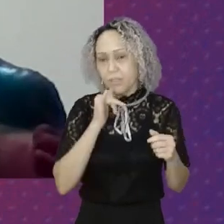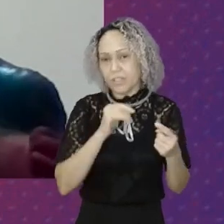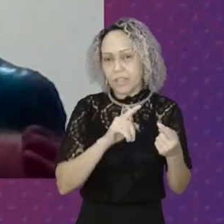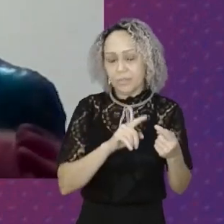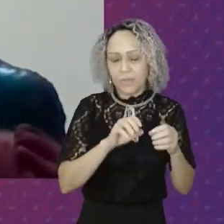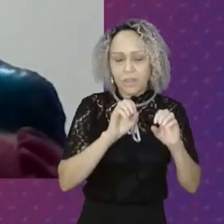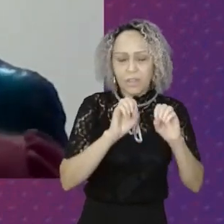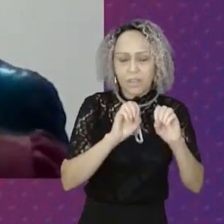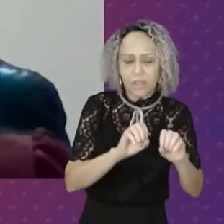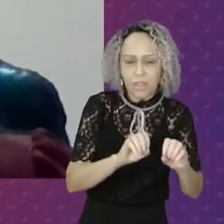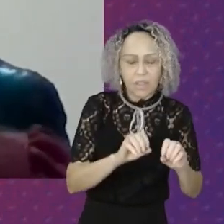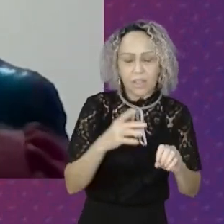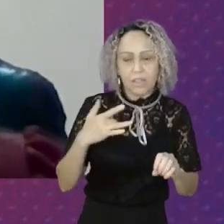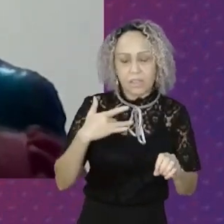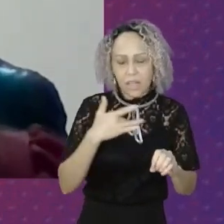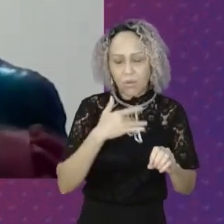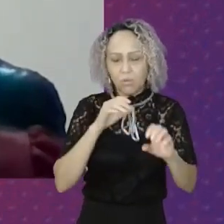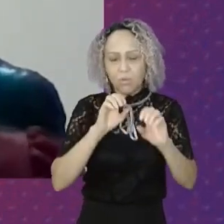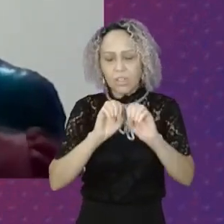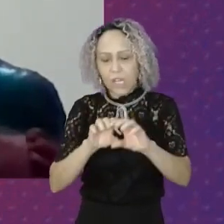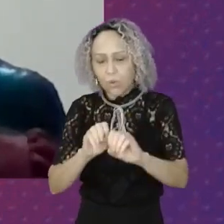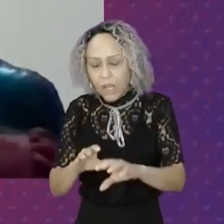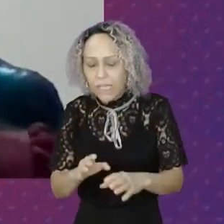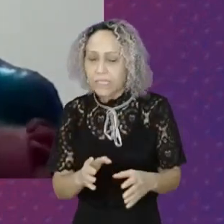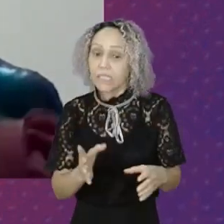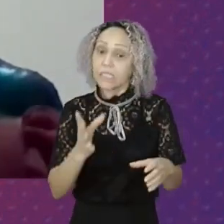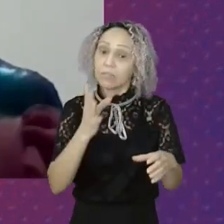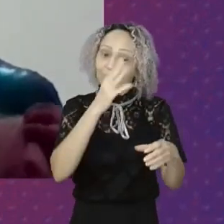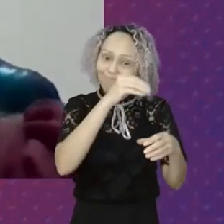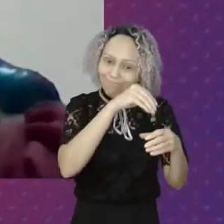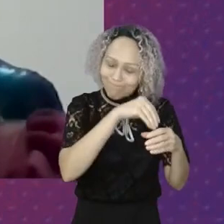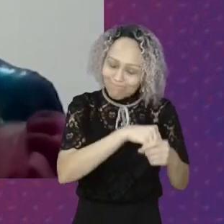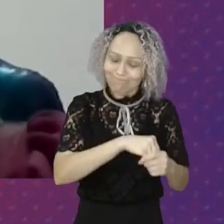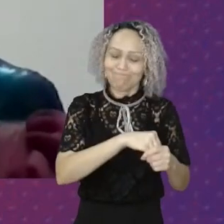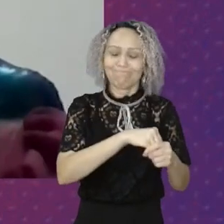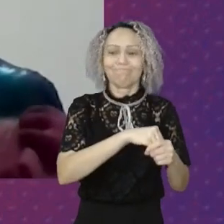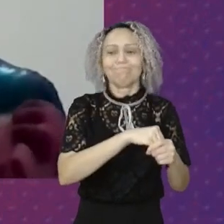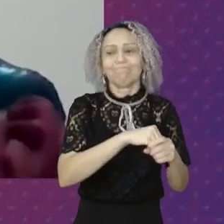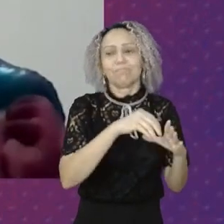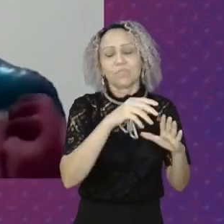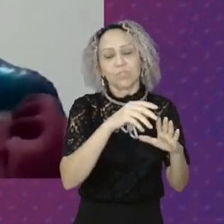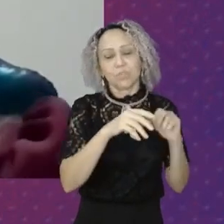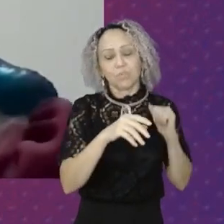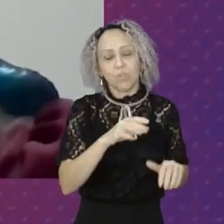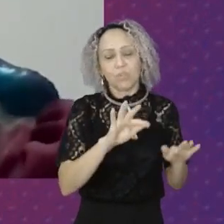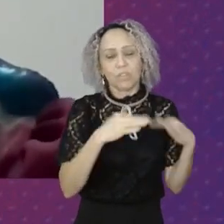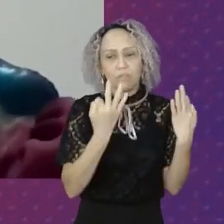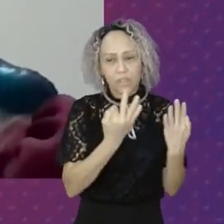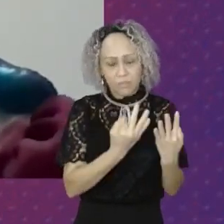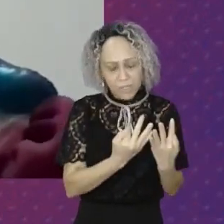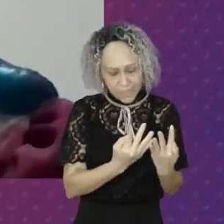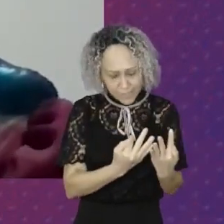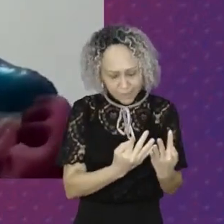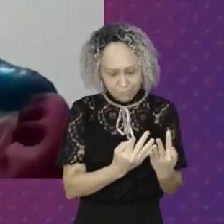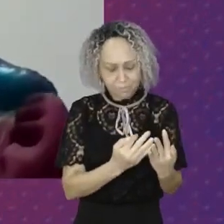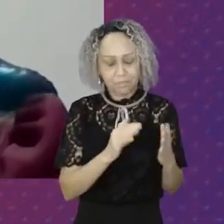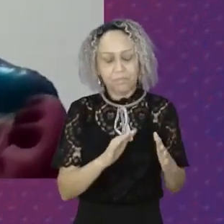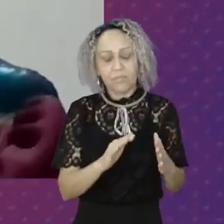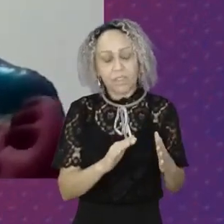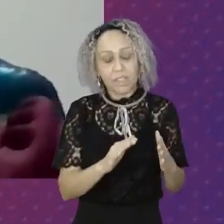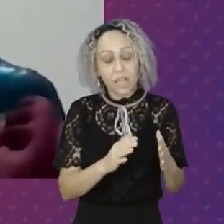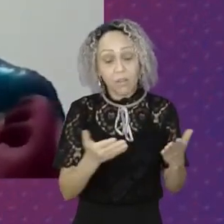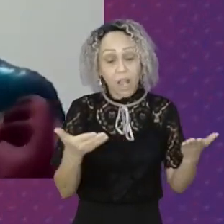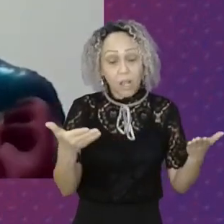de educação. Então, hoje nós temos um novo Bolsa Família, que traz algumas questões que estavam lá quando nasceu